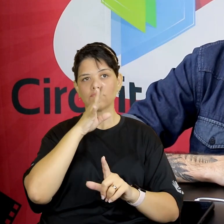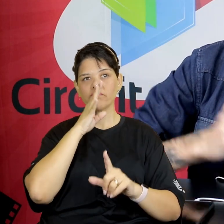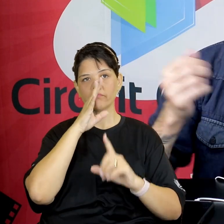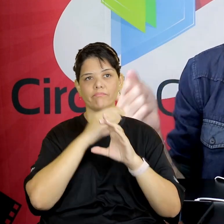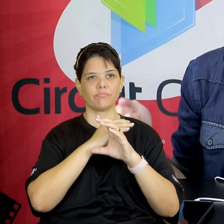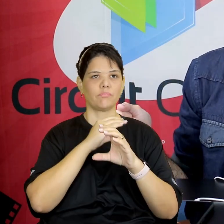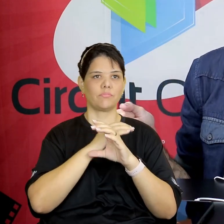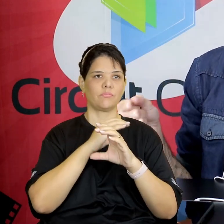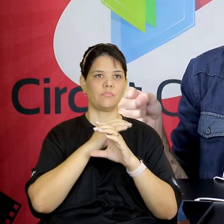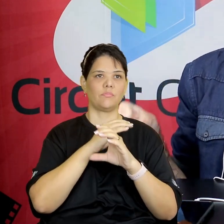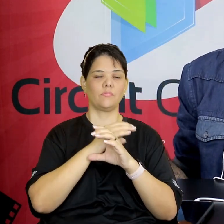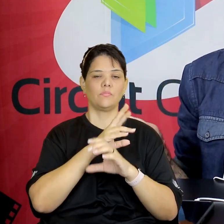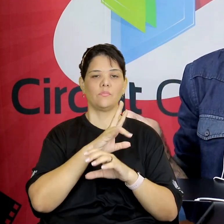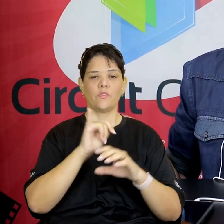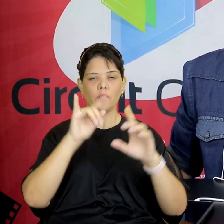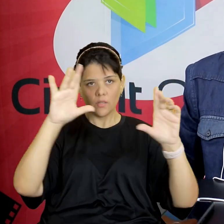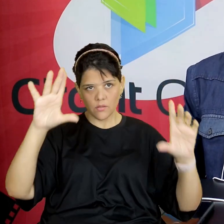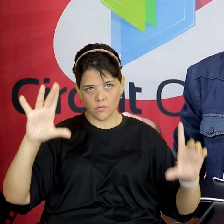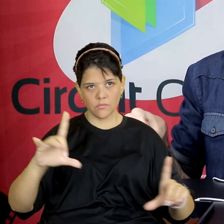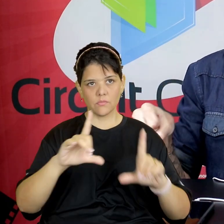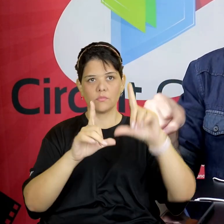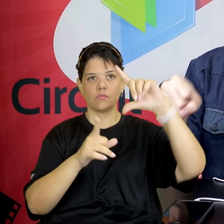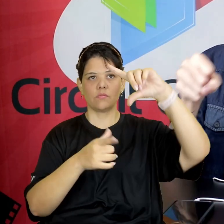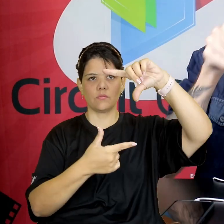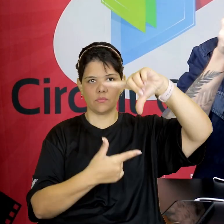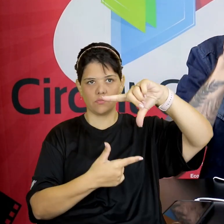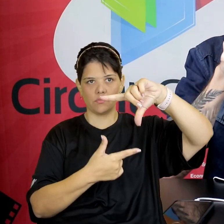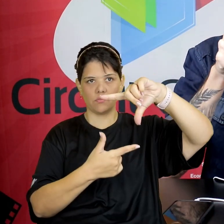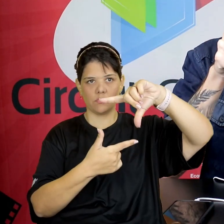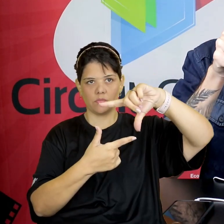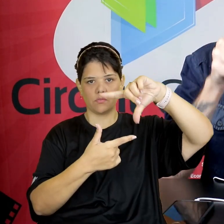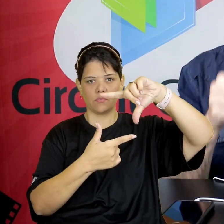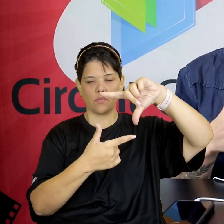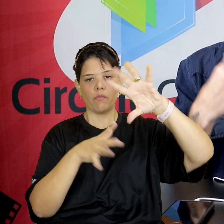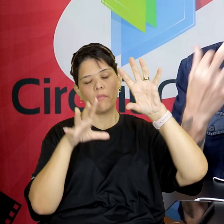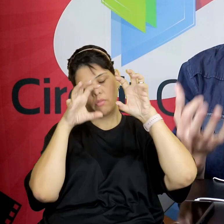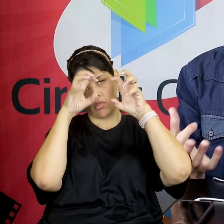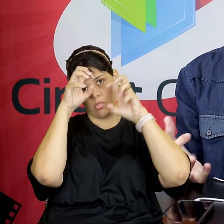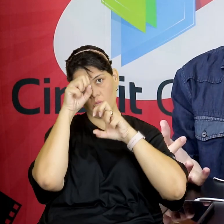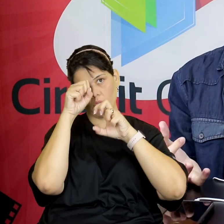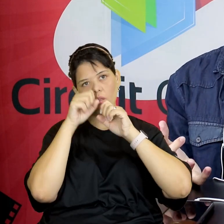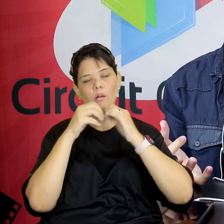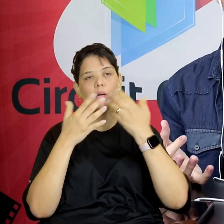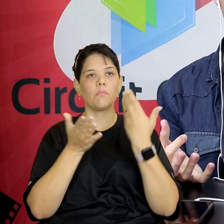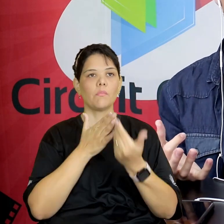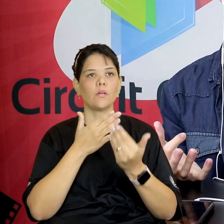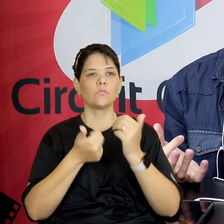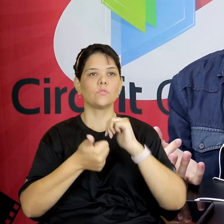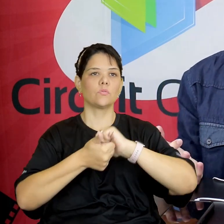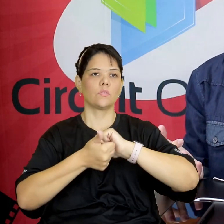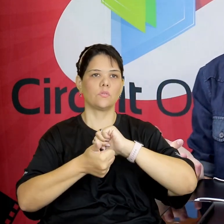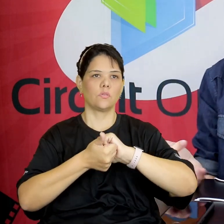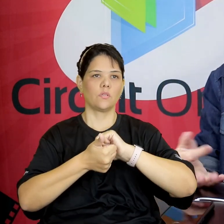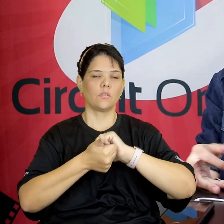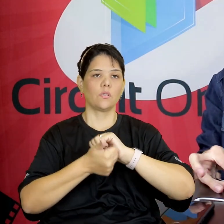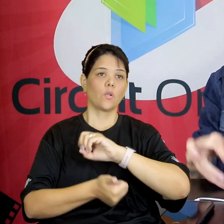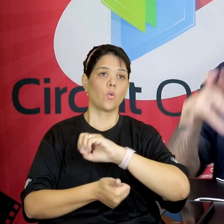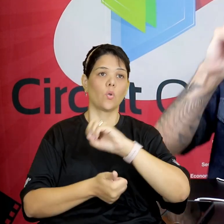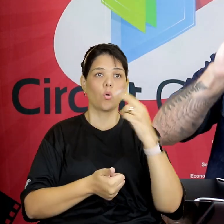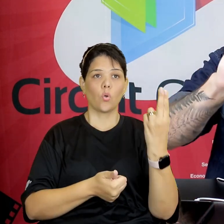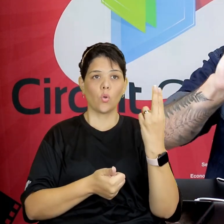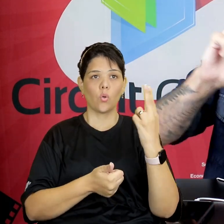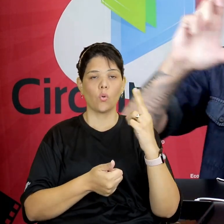Então, você vai ter que redimensionar ele para menor. Então, você vai achatar muito o seu vídeo. Então, você pode acabar perdendo qualidade nisso. Ou se você pegar um